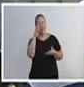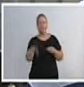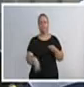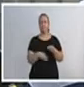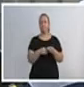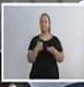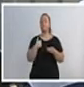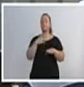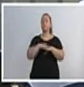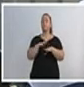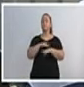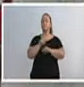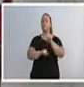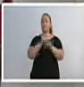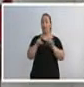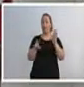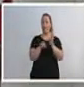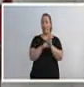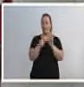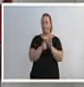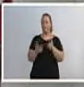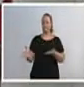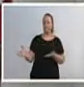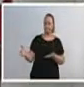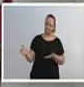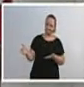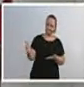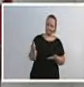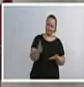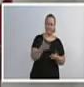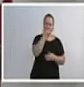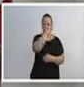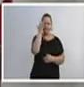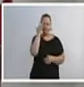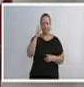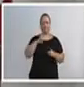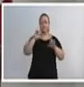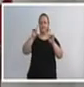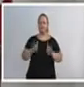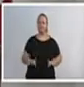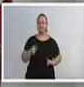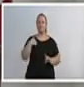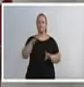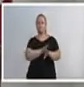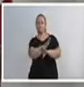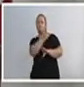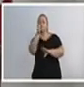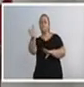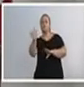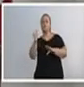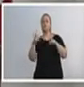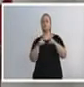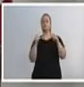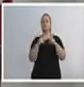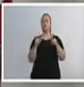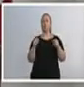E o que eu fiz? Eu peguei essa legislação, eu fui junto com esse deficiente, o Marcelo Matos, fui até o shopping, eu perguntei para eles aonde que eles